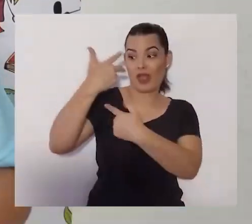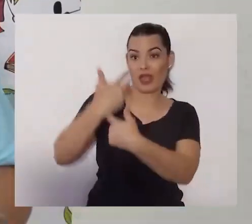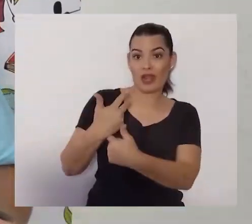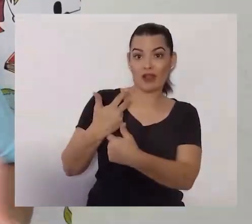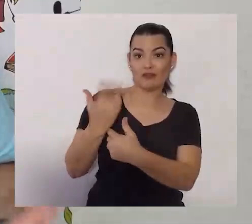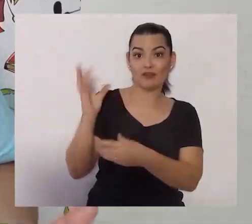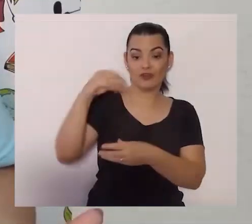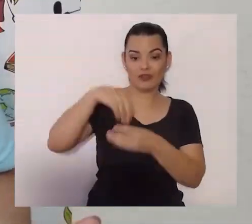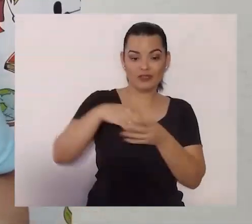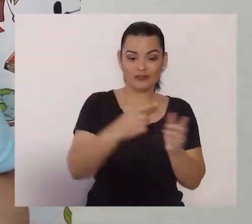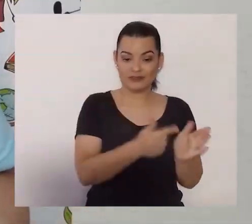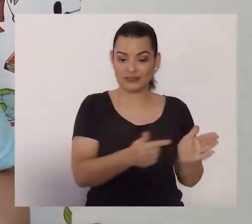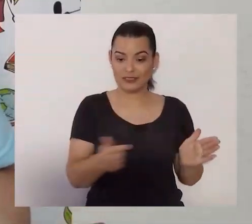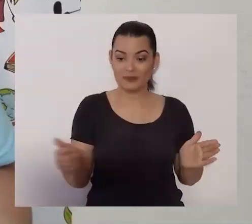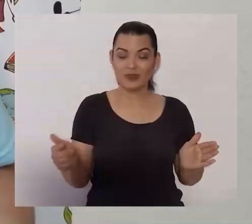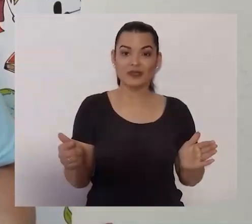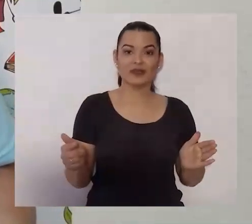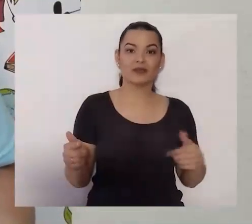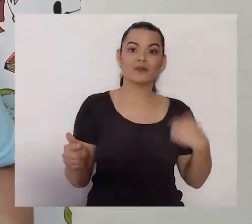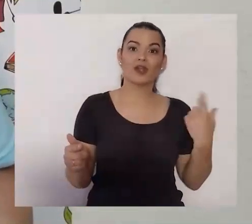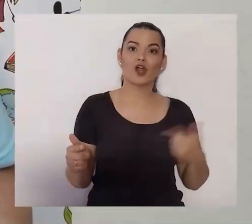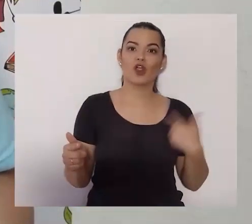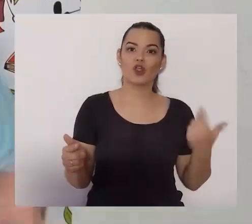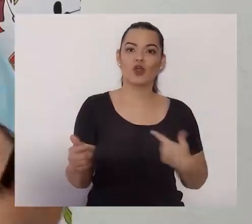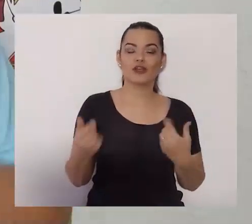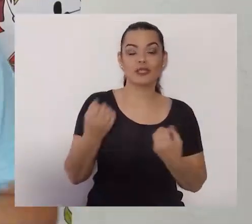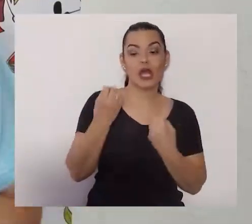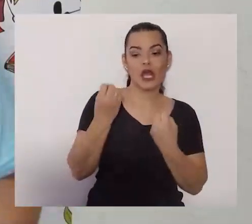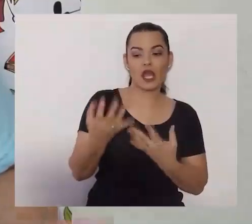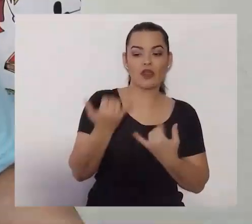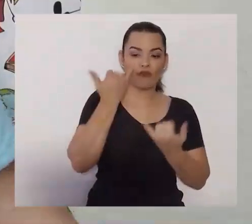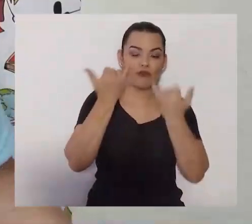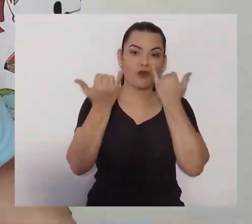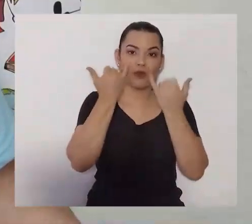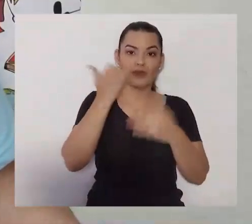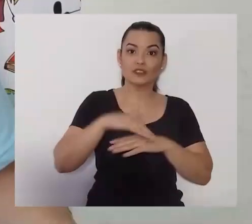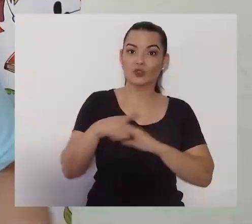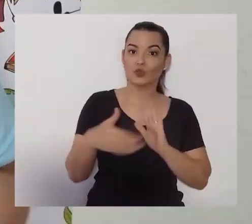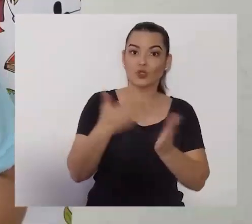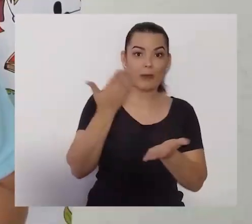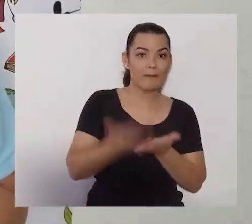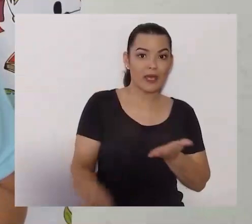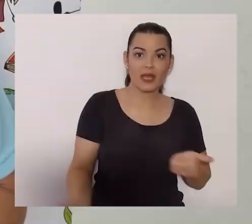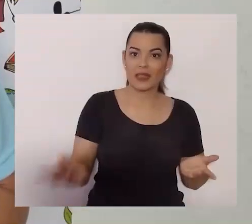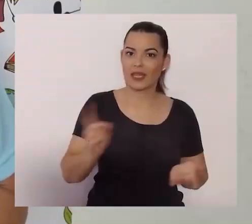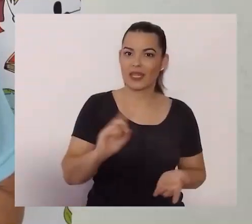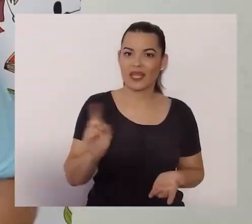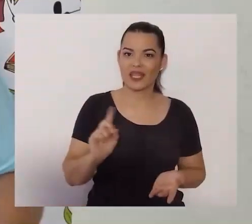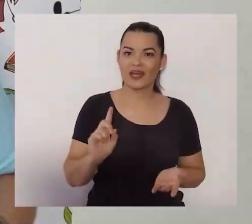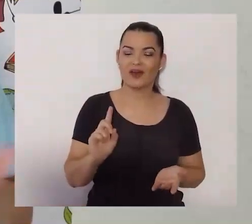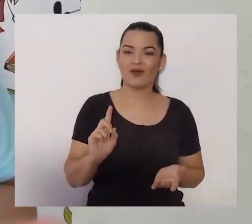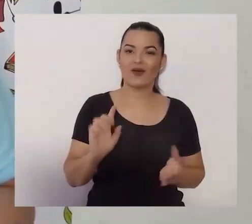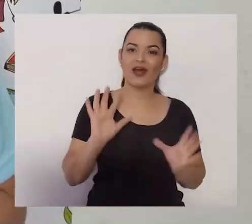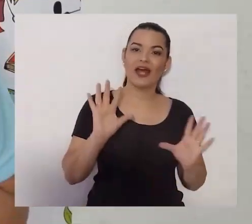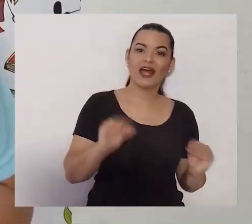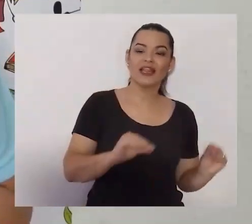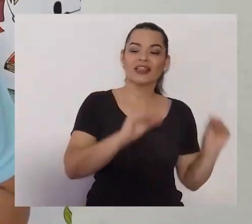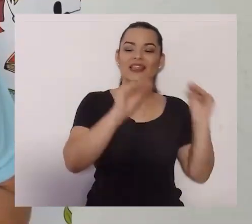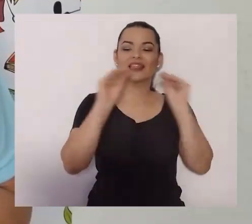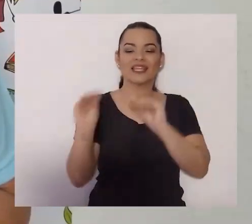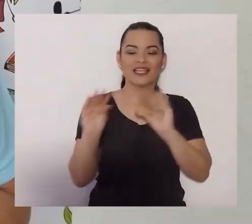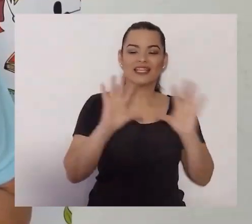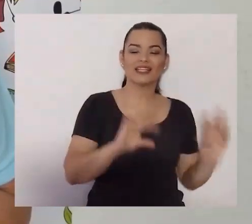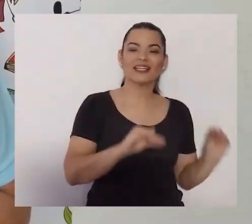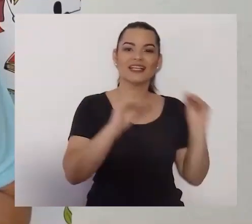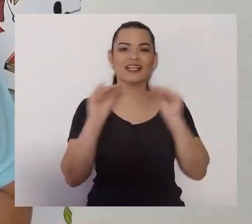para que nós não perdêssemos as informações, eles passaram para os dias seguintes. Então, teve algumas datas